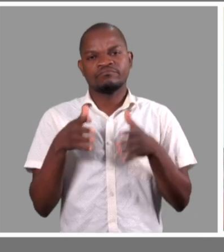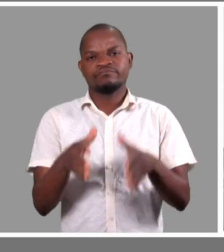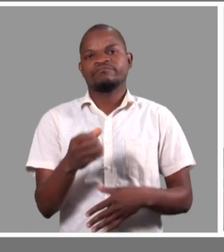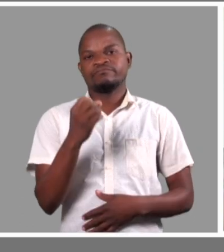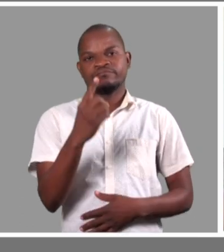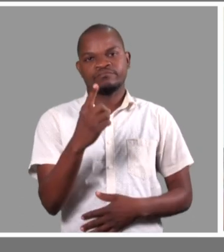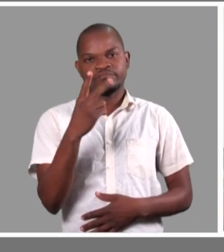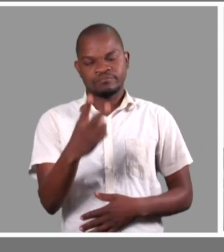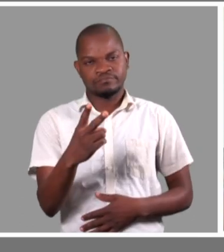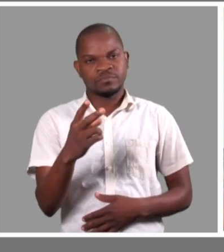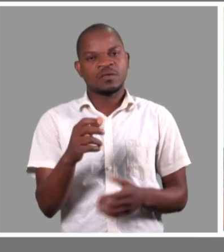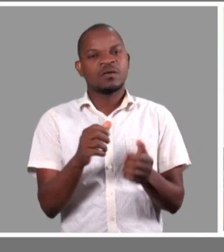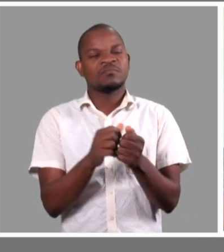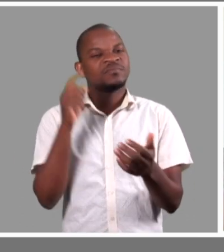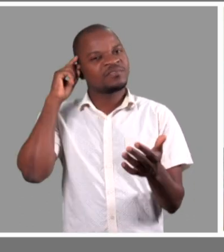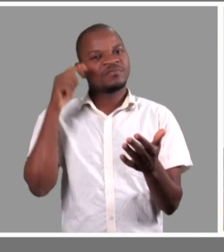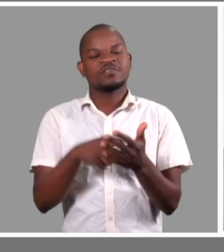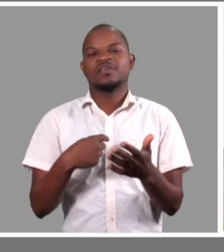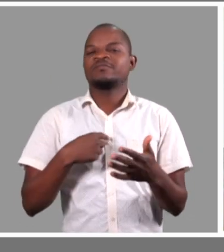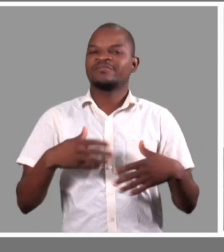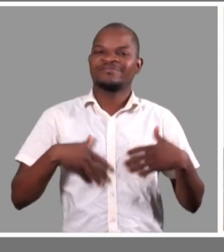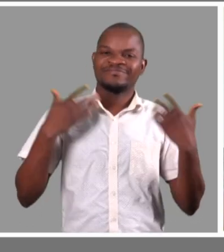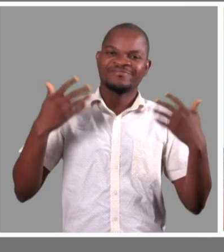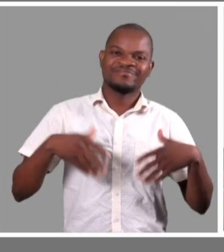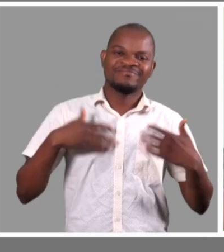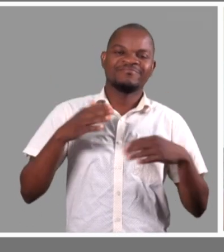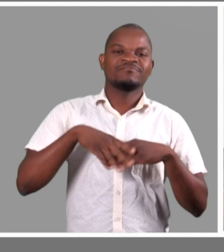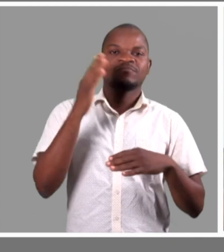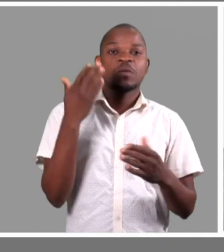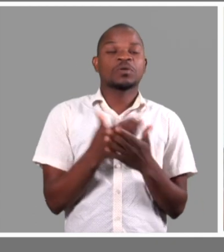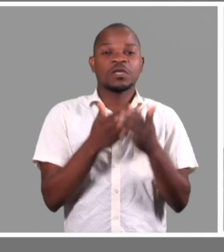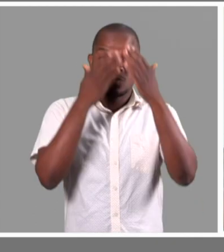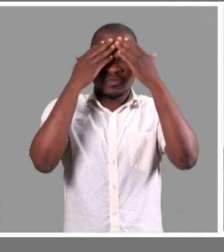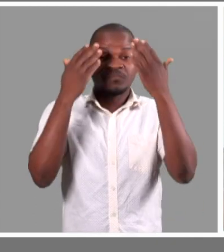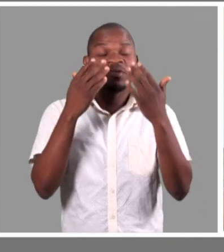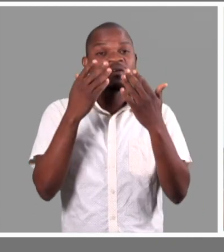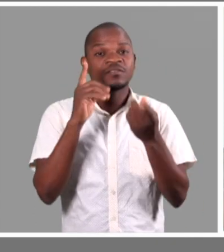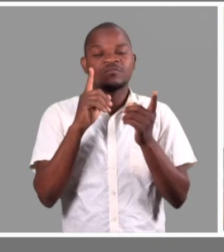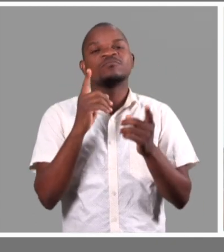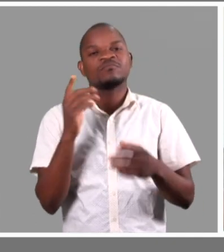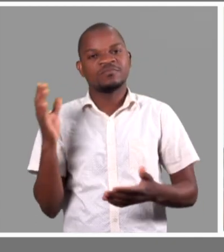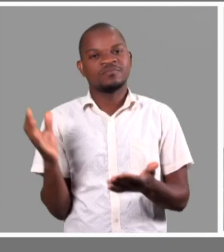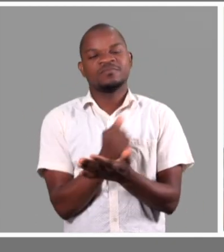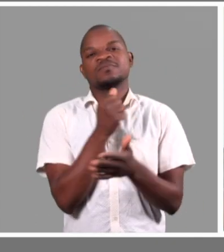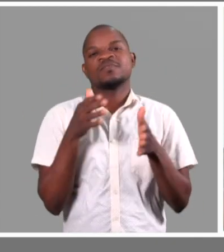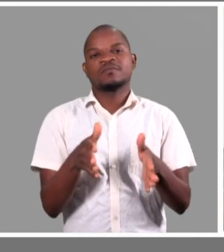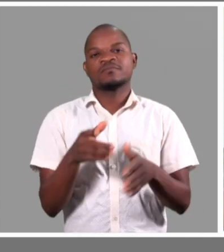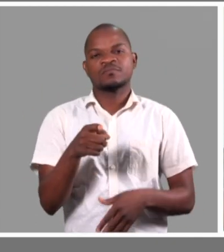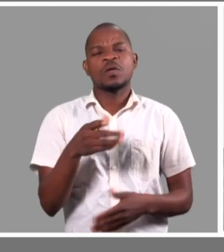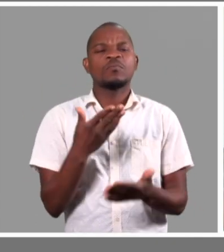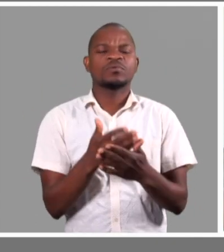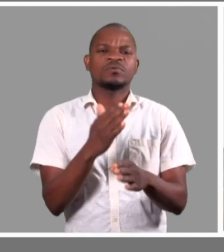décima segunda, é um orgulho. Eu não esperava chegar com essa